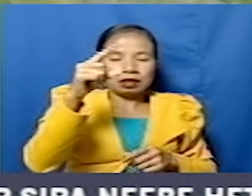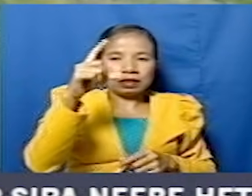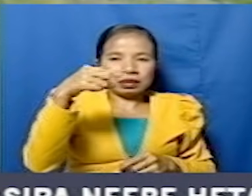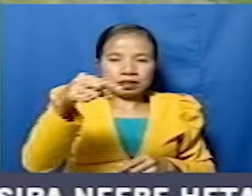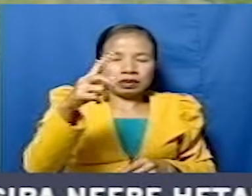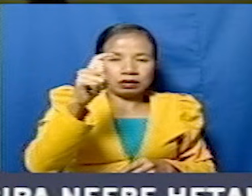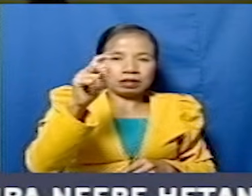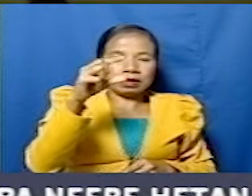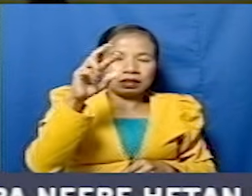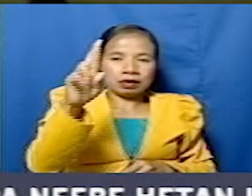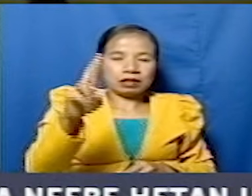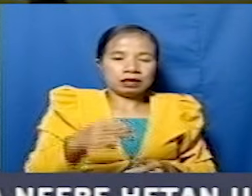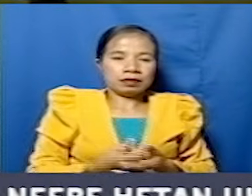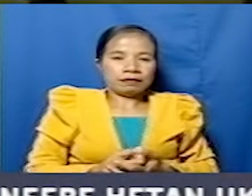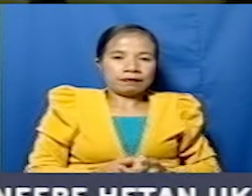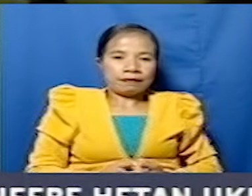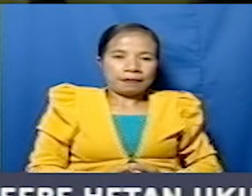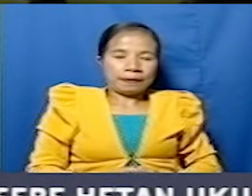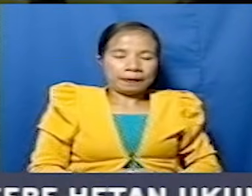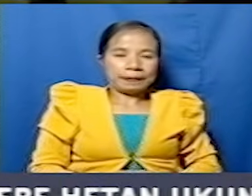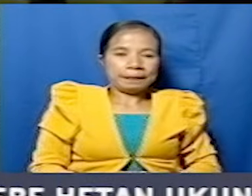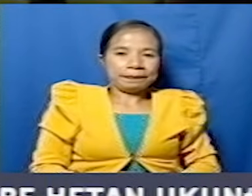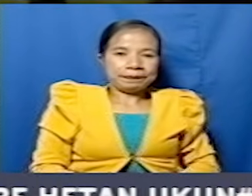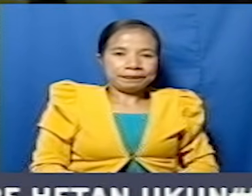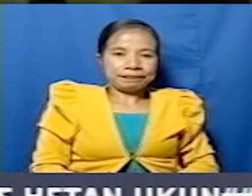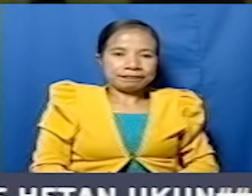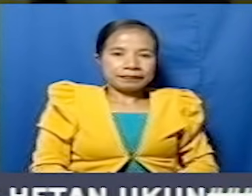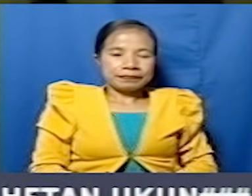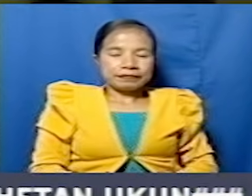husi municipio Kovalima haunun saldanya Julio de Jesus ni reportagem.